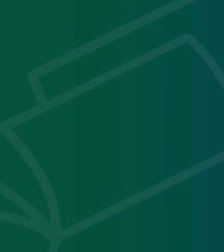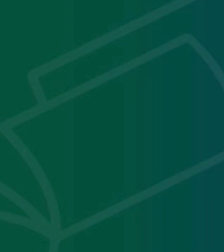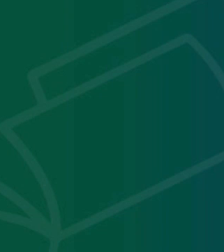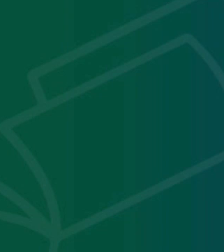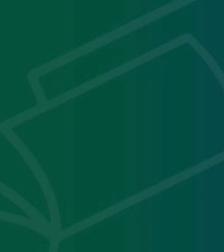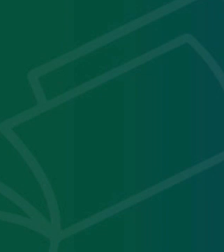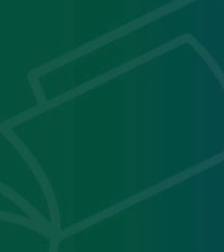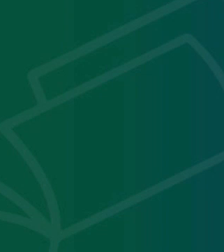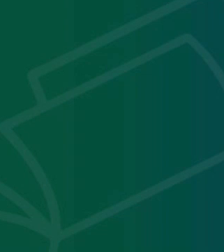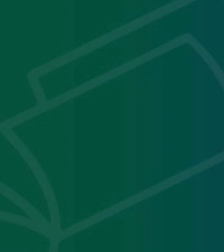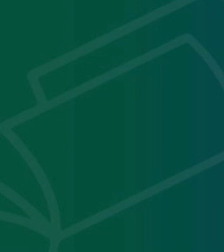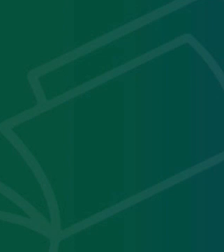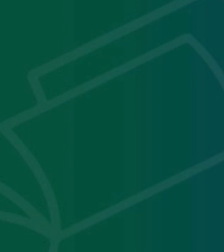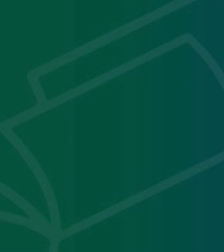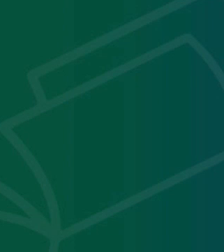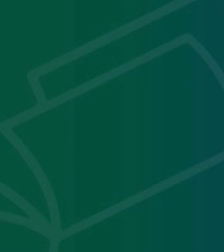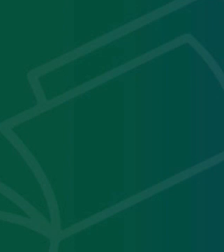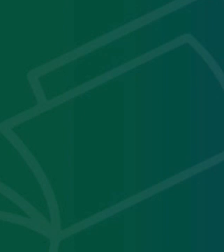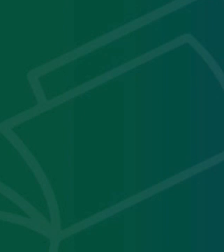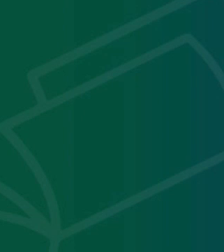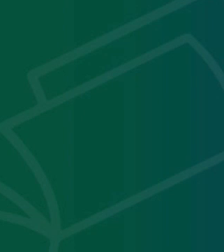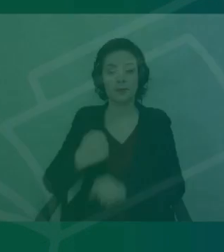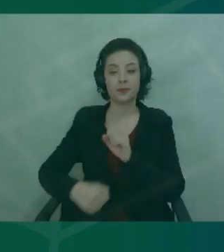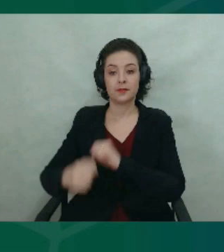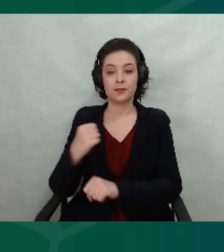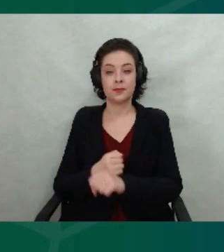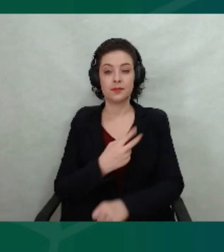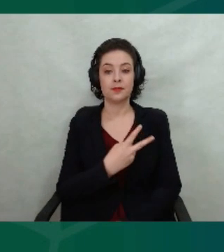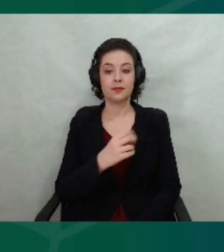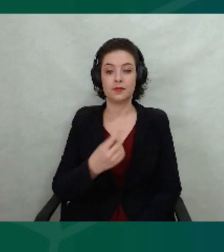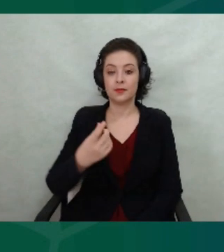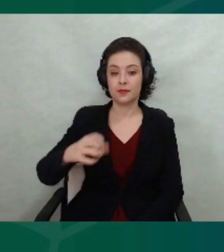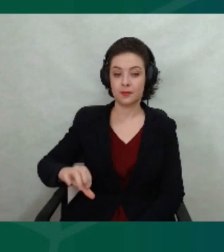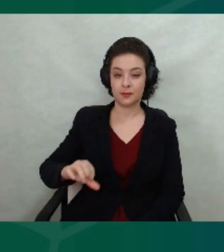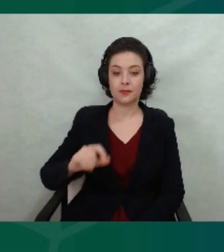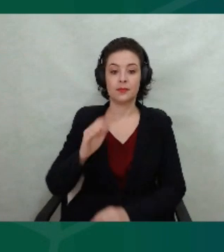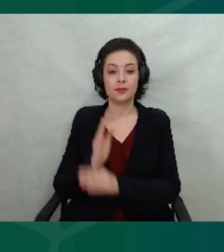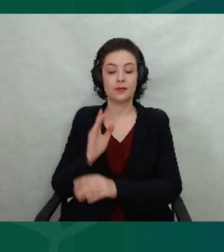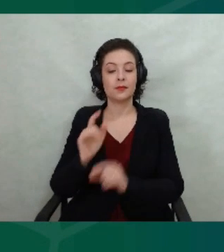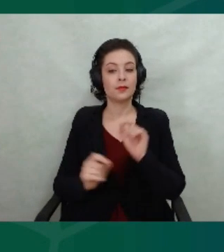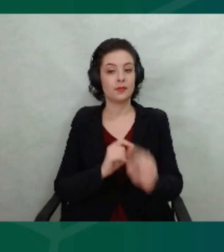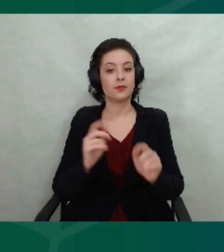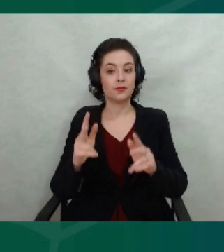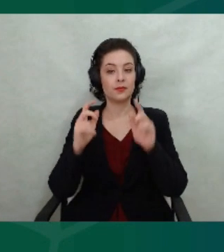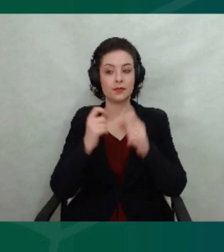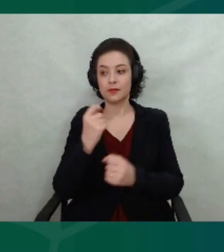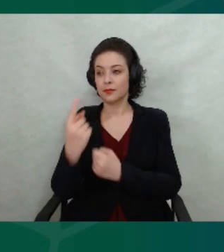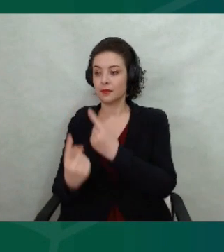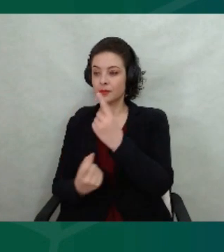Em dezembro do ano passado, 2019, foi identificado casos de uma